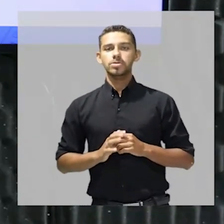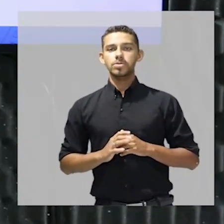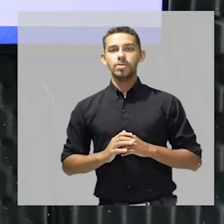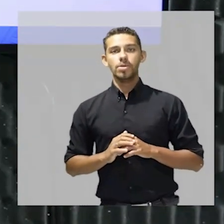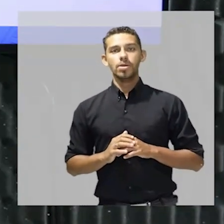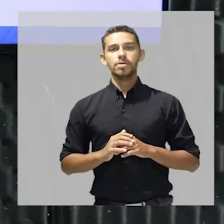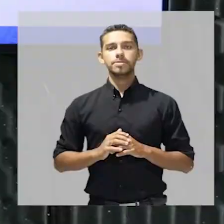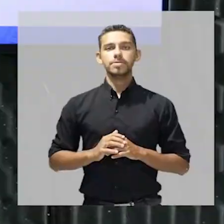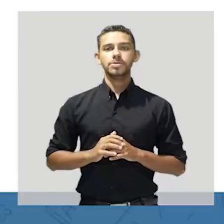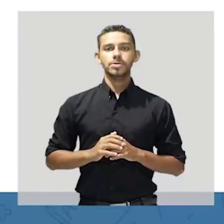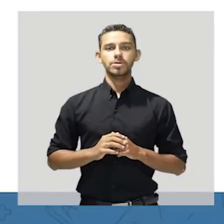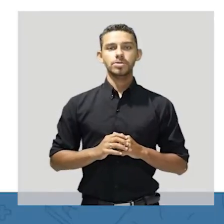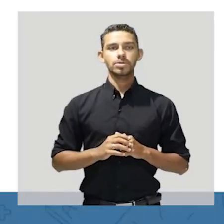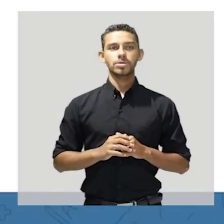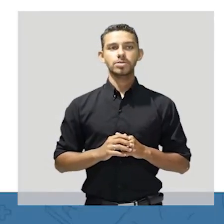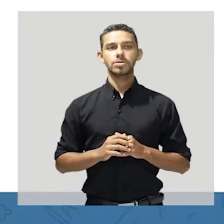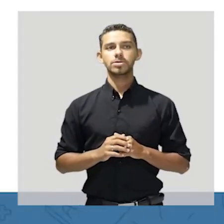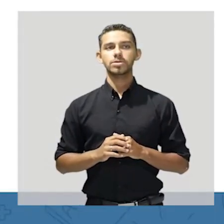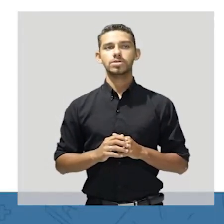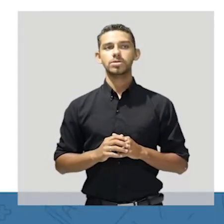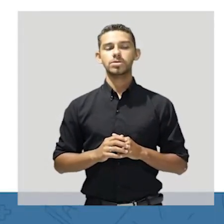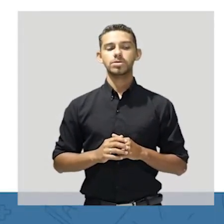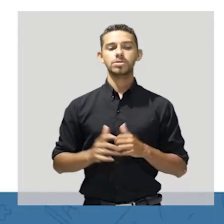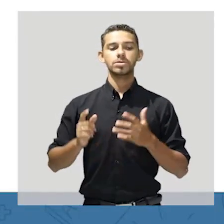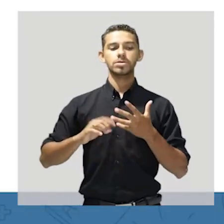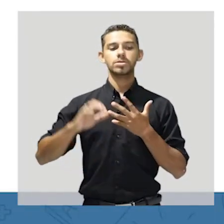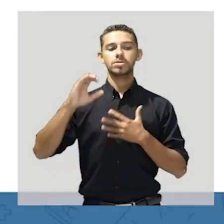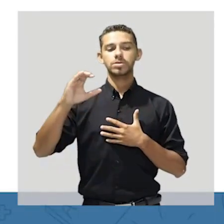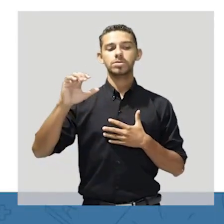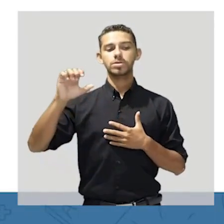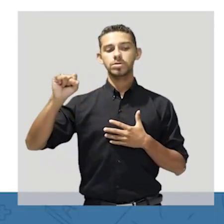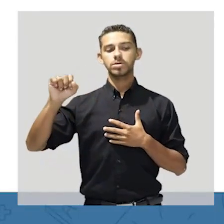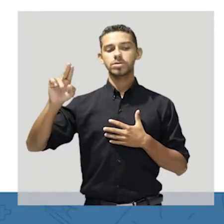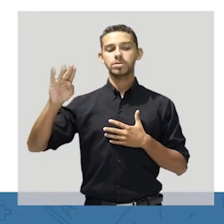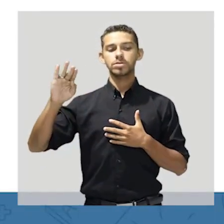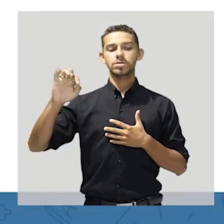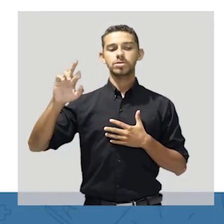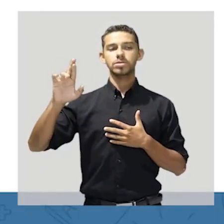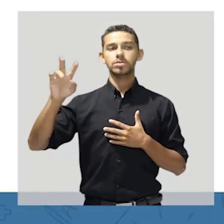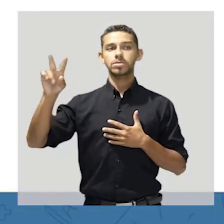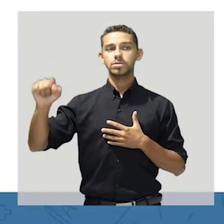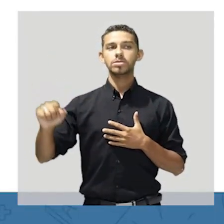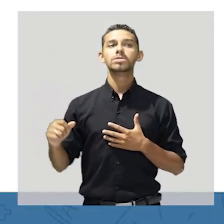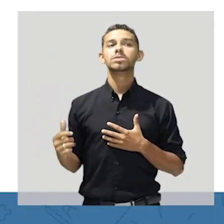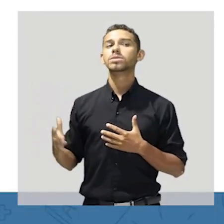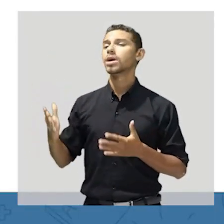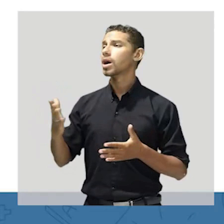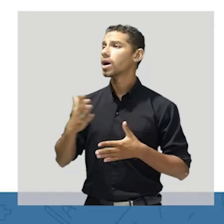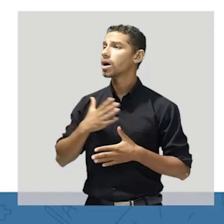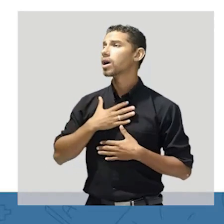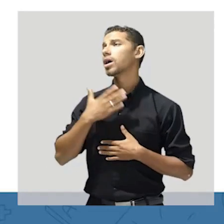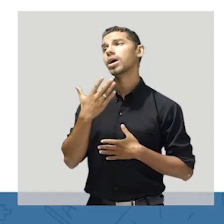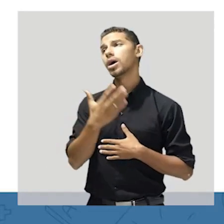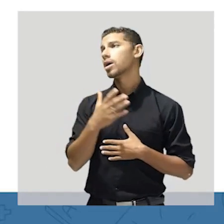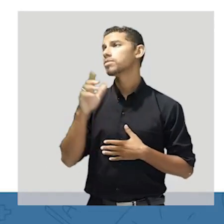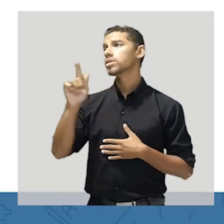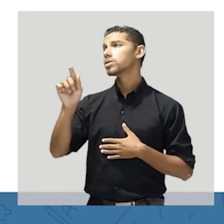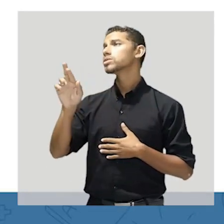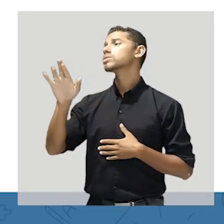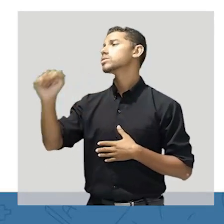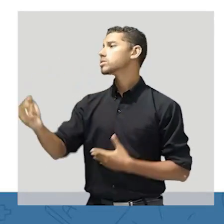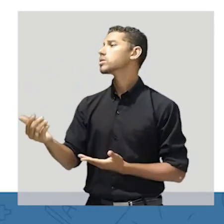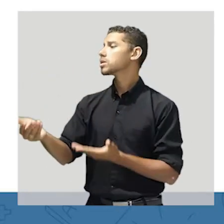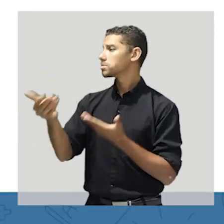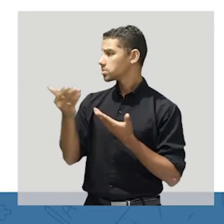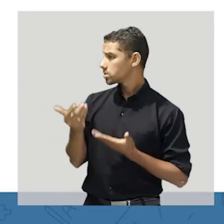claramente subserviência seu moço vou explicar é o meu guri olha ele traz pulseira